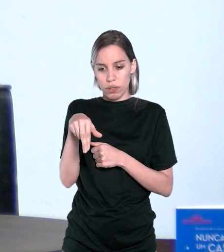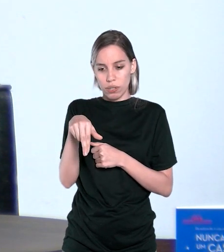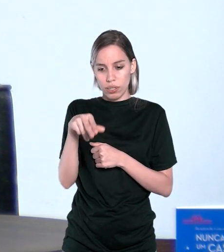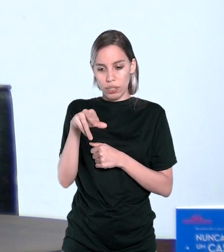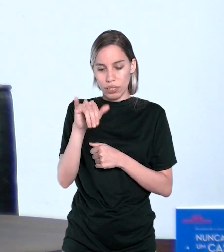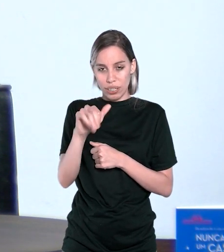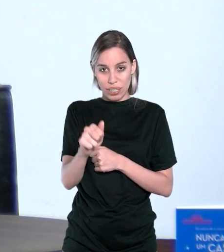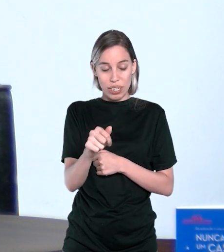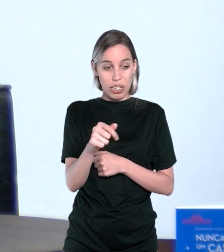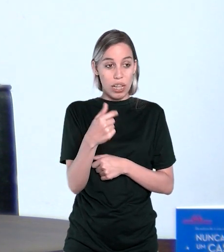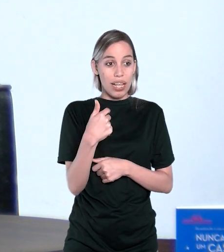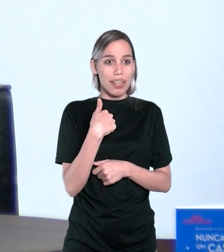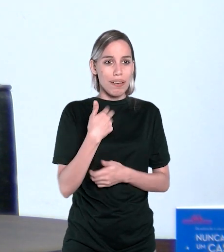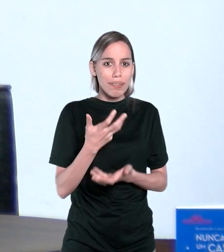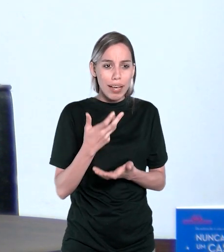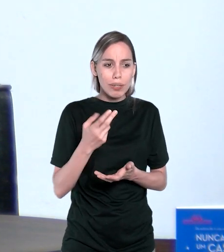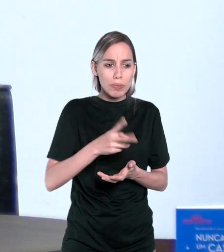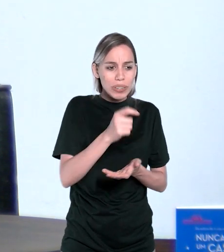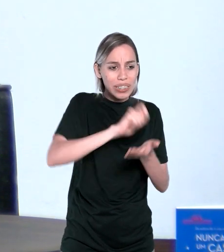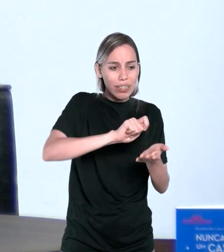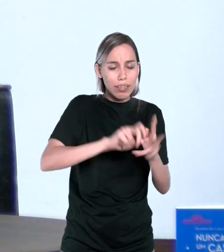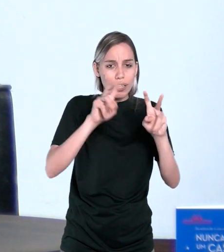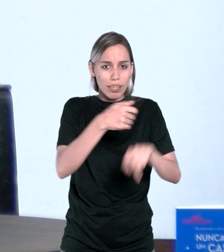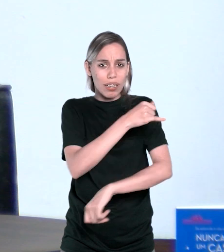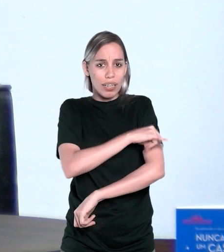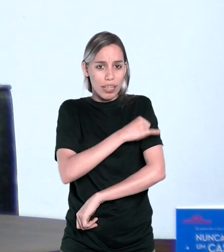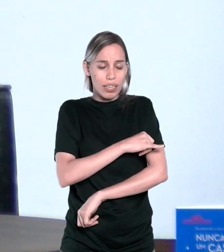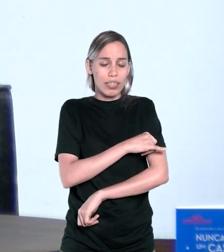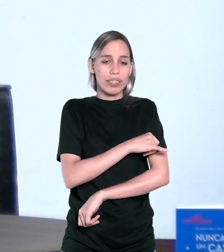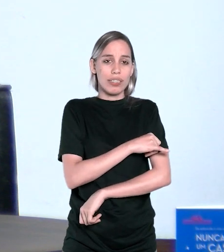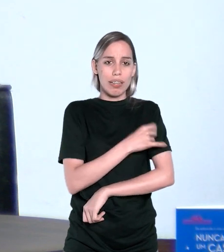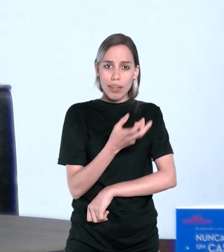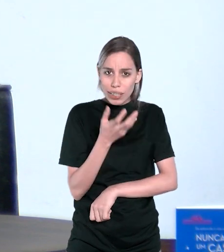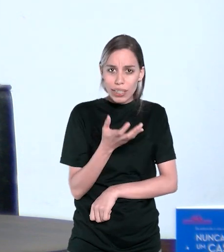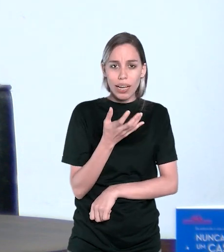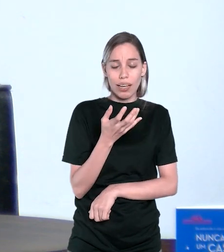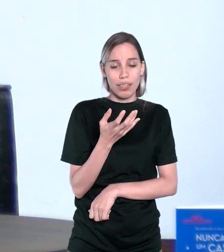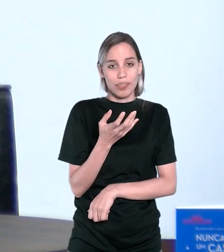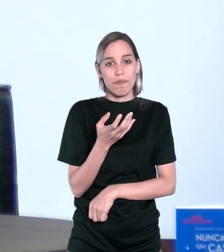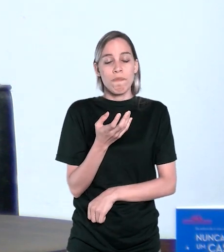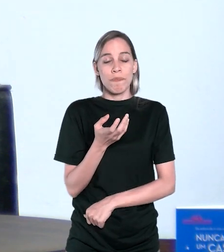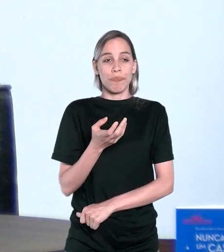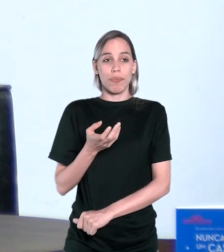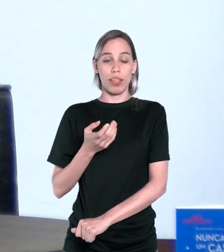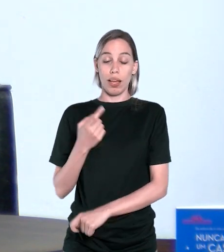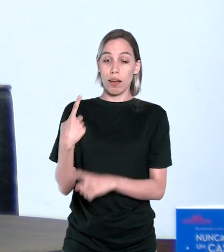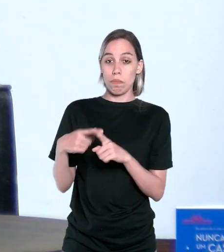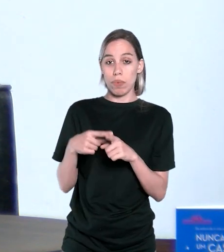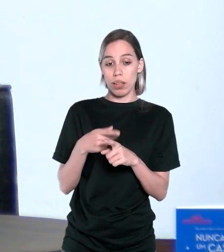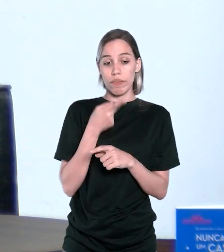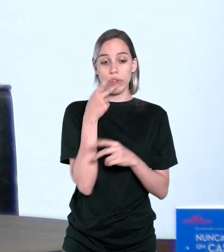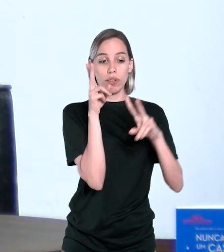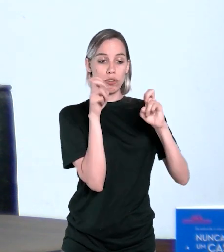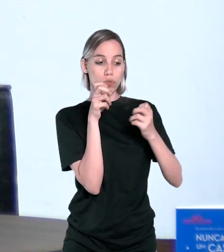falando do Rio de Janeiro e do Brasil, assim, como um microcosmo que que vai falar realmente sobre a condição